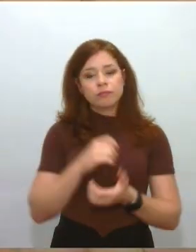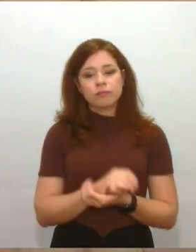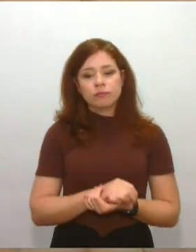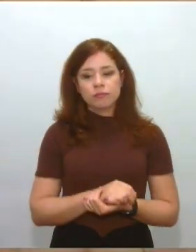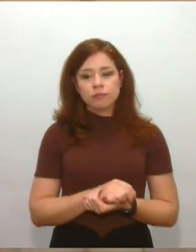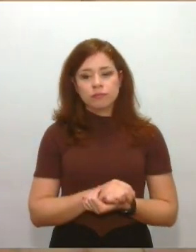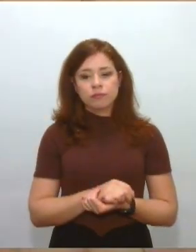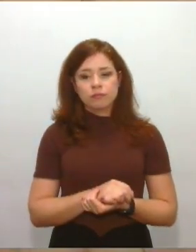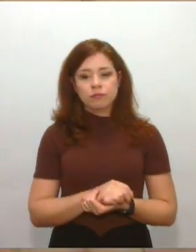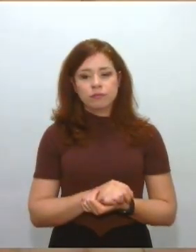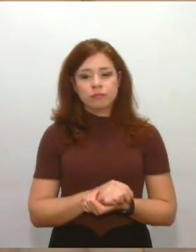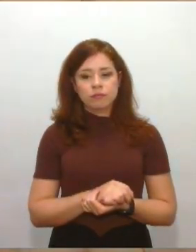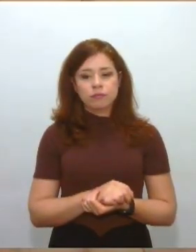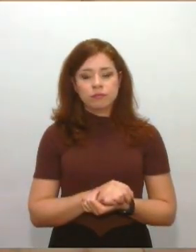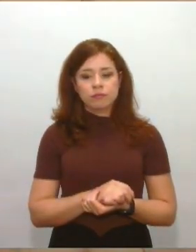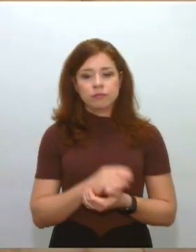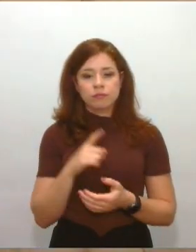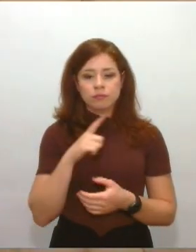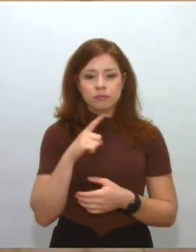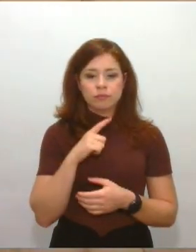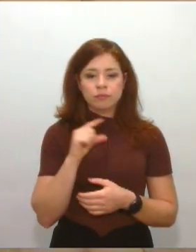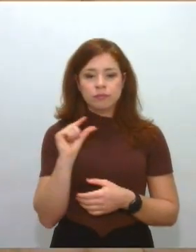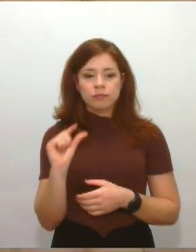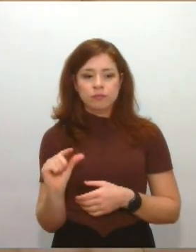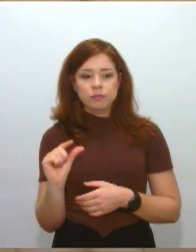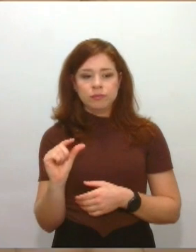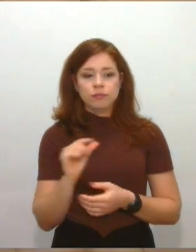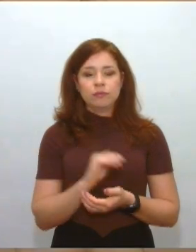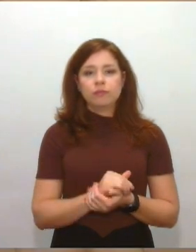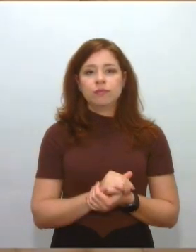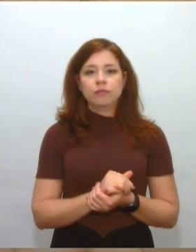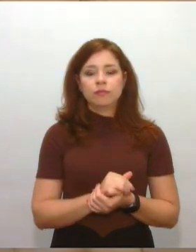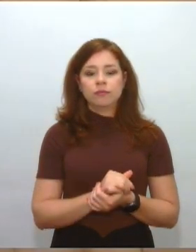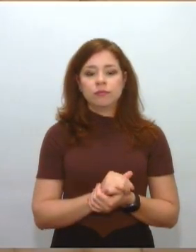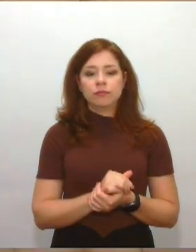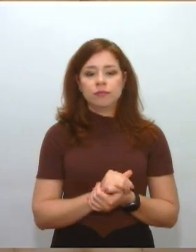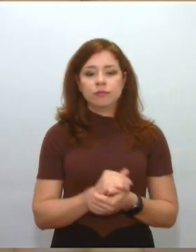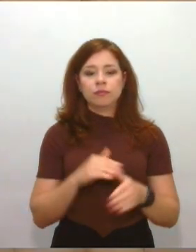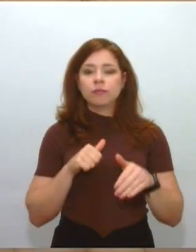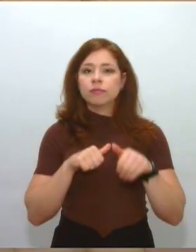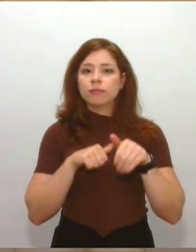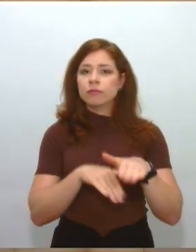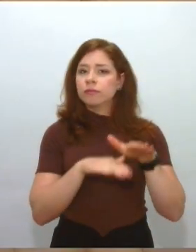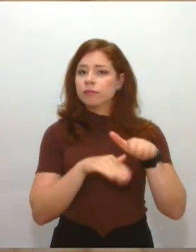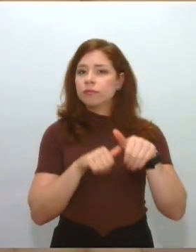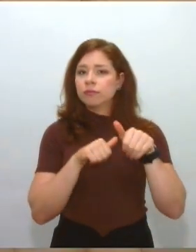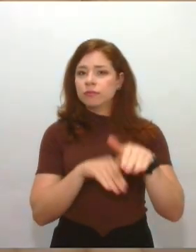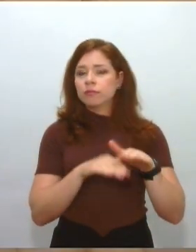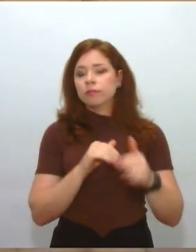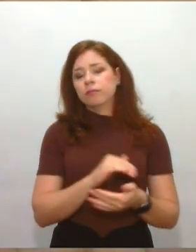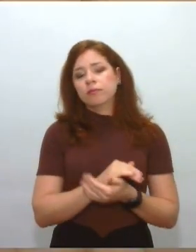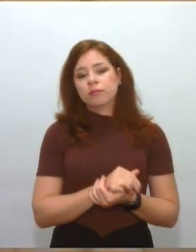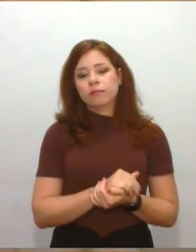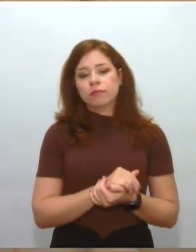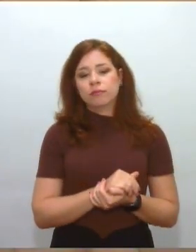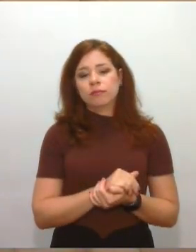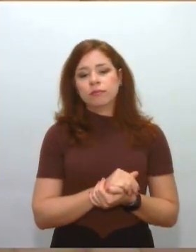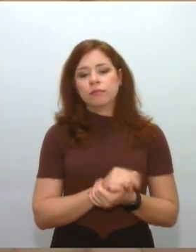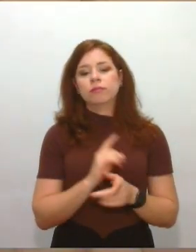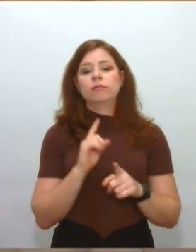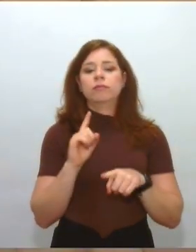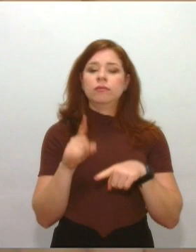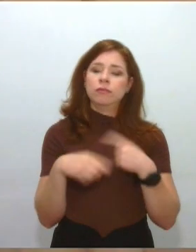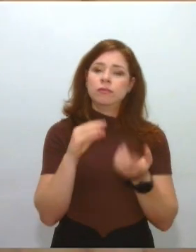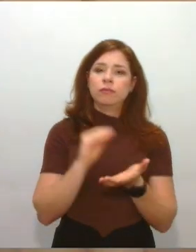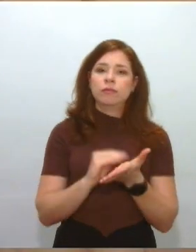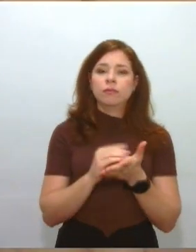das gravações, né, do desfile. E aí ainda faltava fazer as entrevistas e faltava